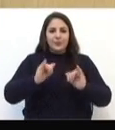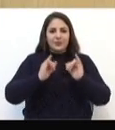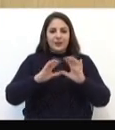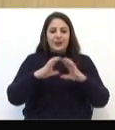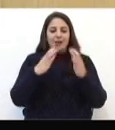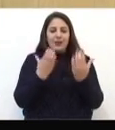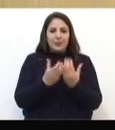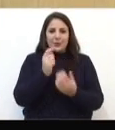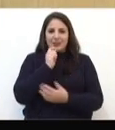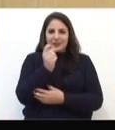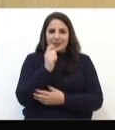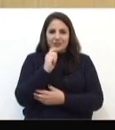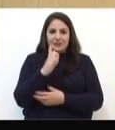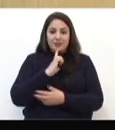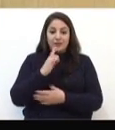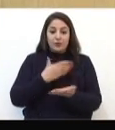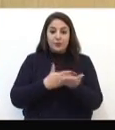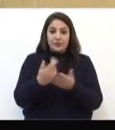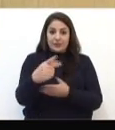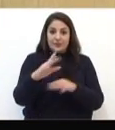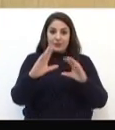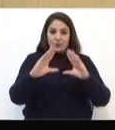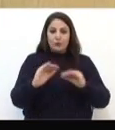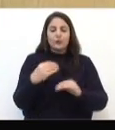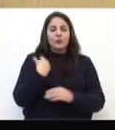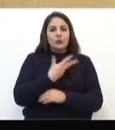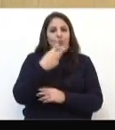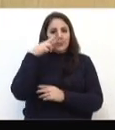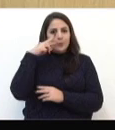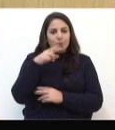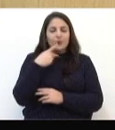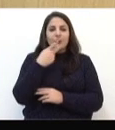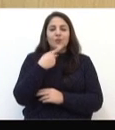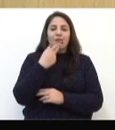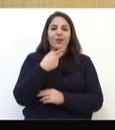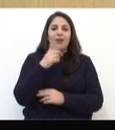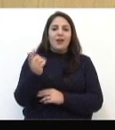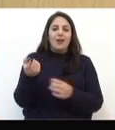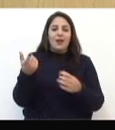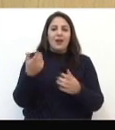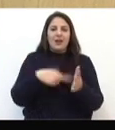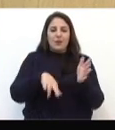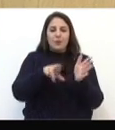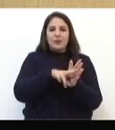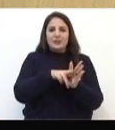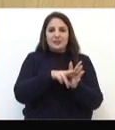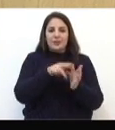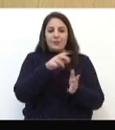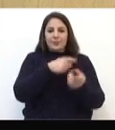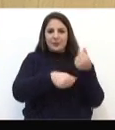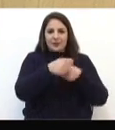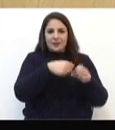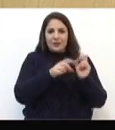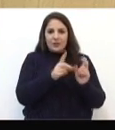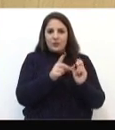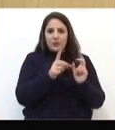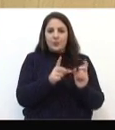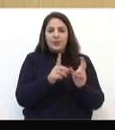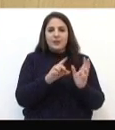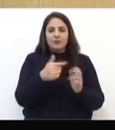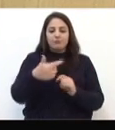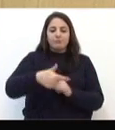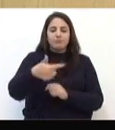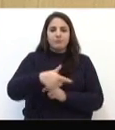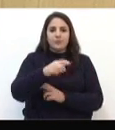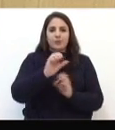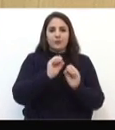programa Câmara Entrevista, que vai ao ar nesta noite, nós vamos falar sobre a recuperação do comércio no segundo semestre.